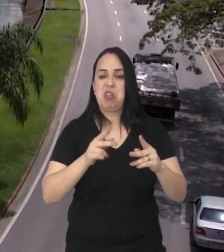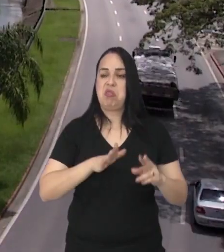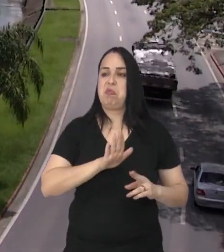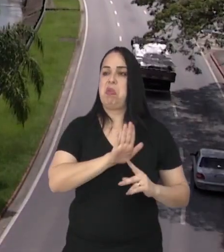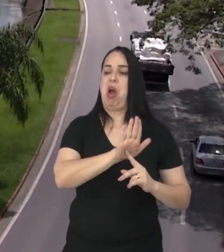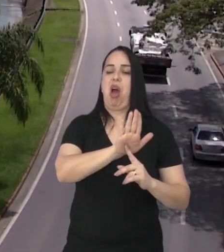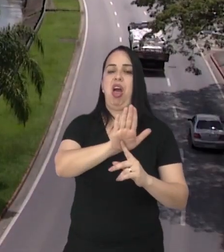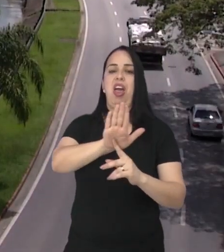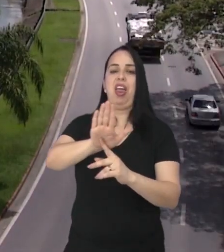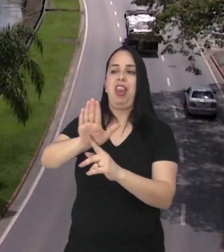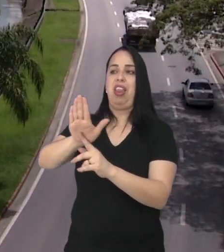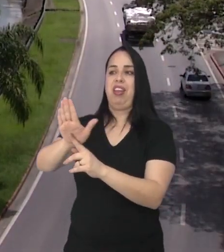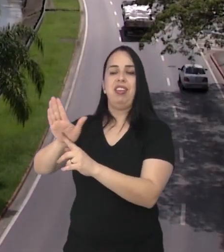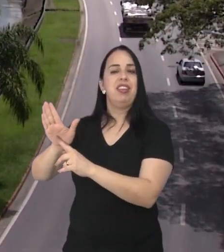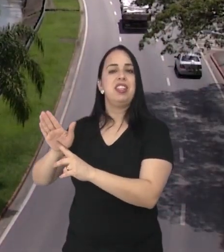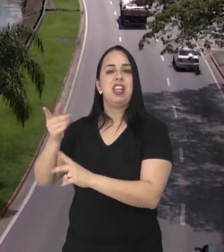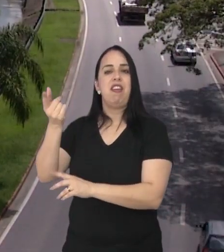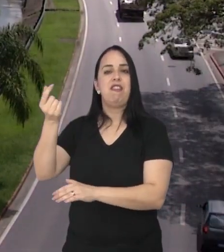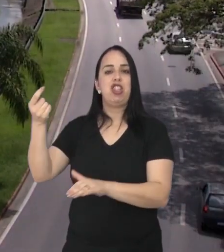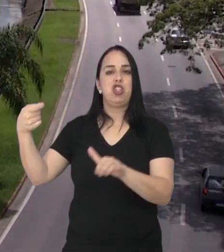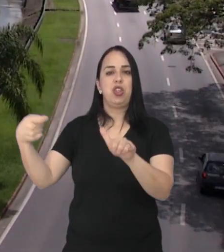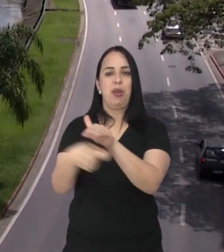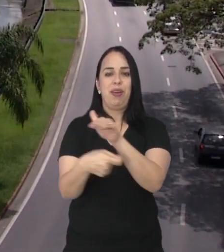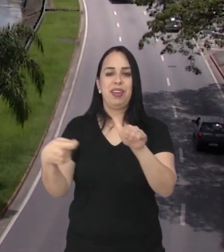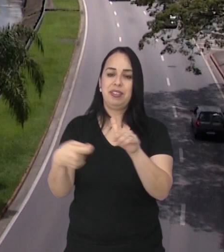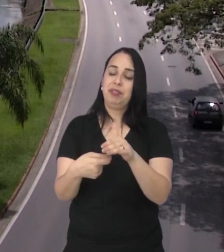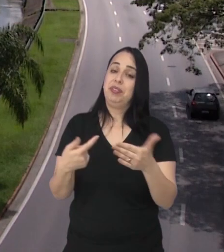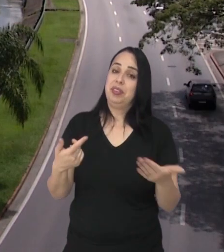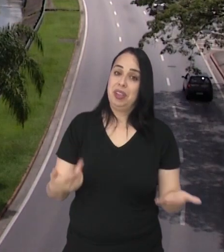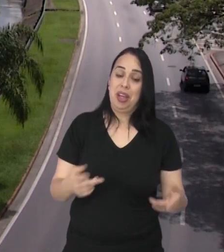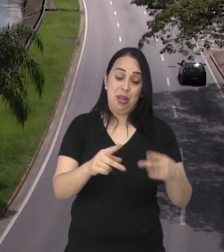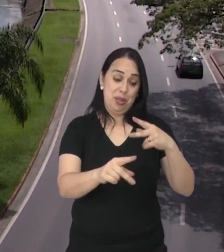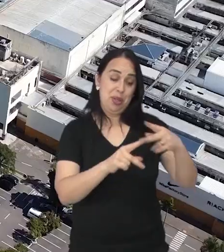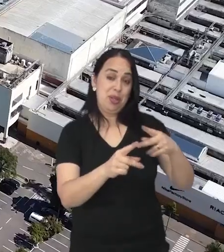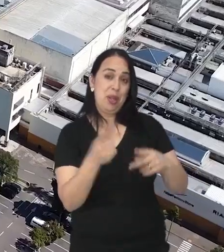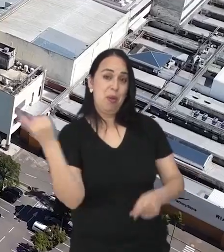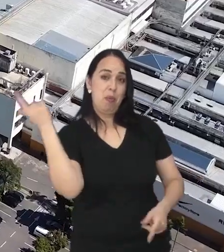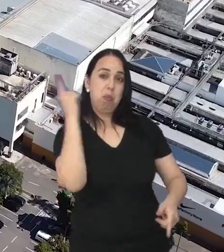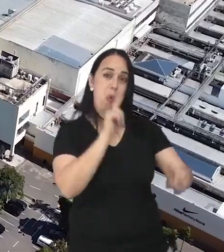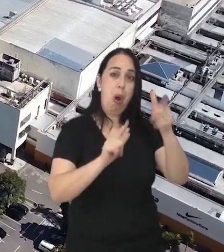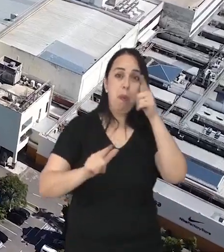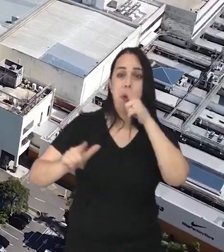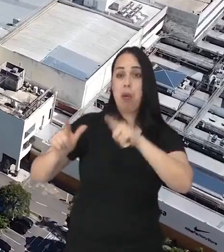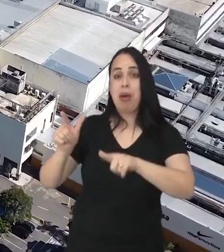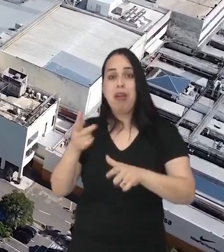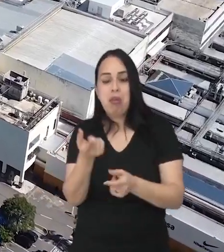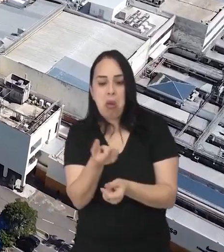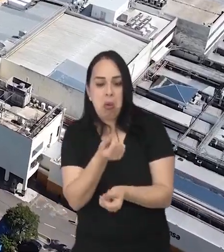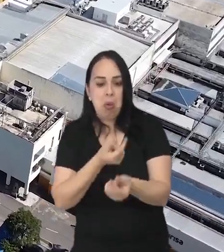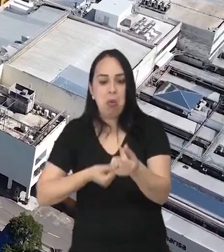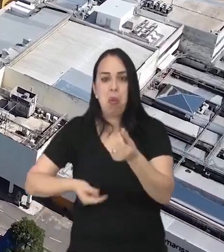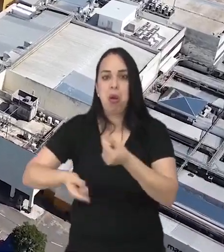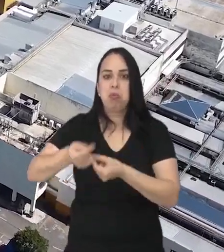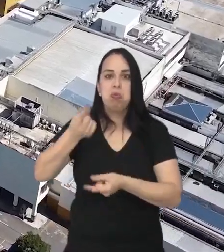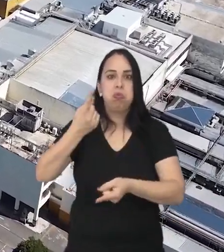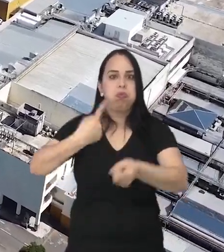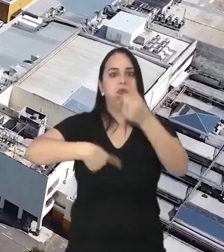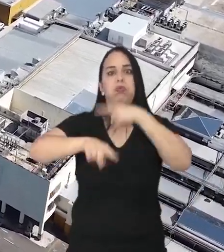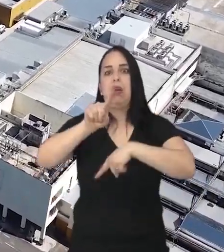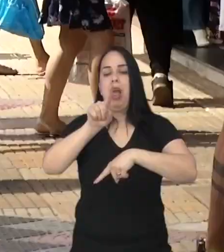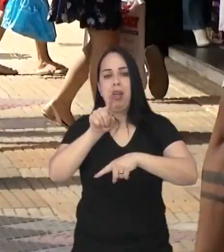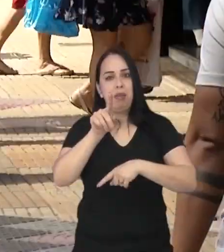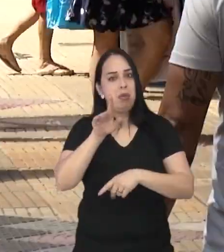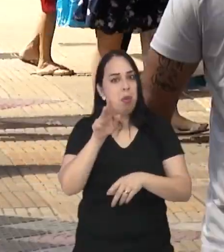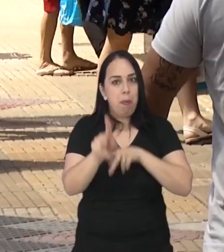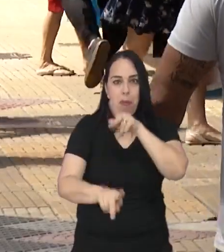a evidência de São José para os investidores estrangeiros. Ganha a cidade, ganha a